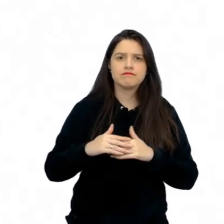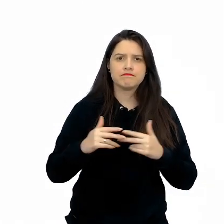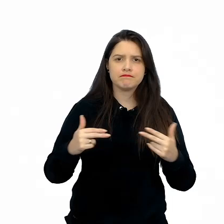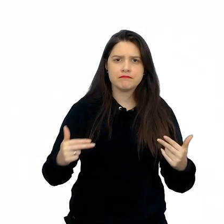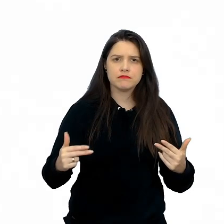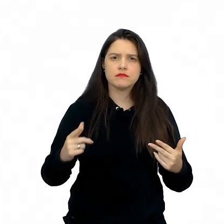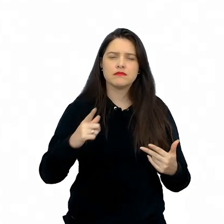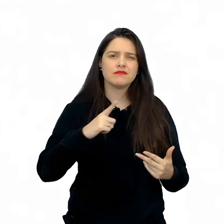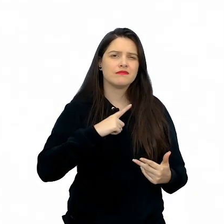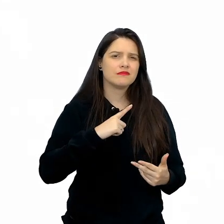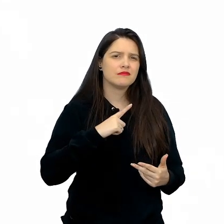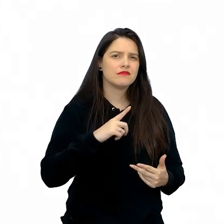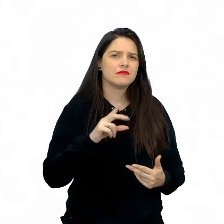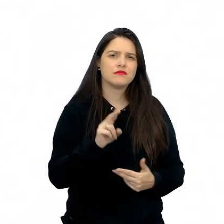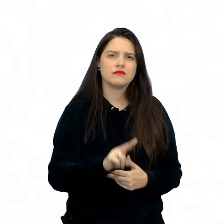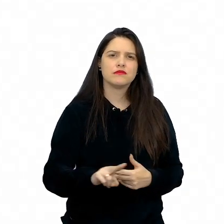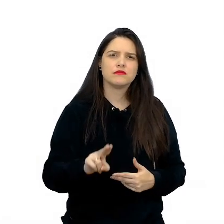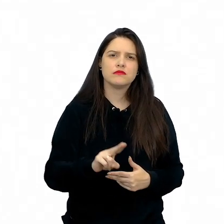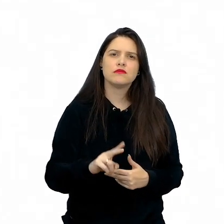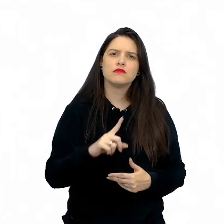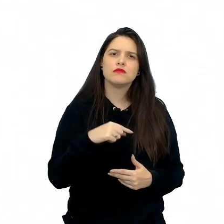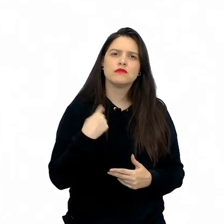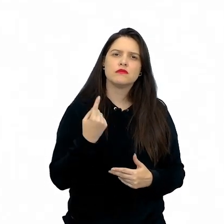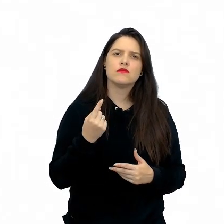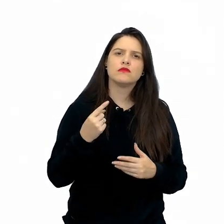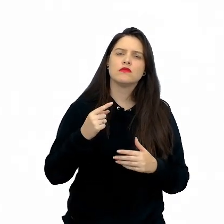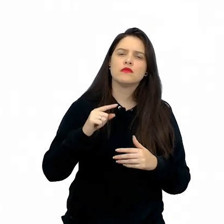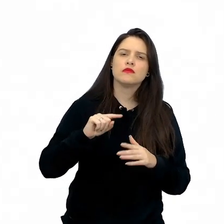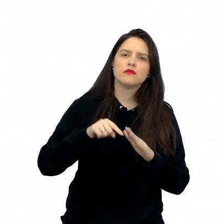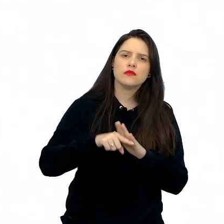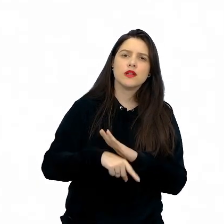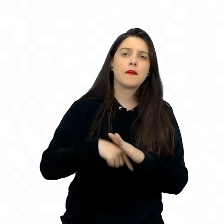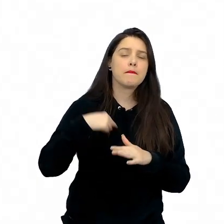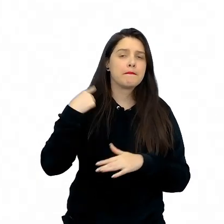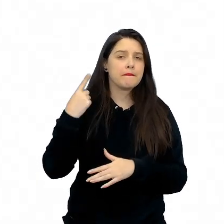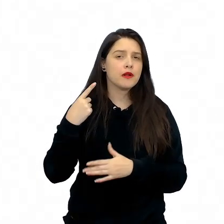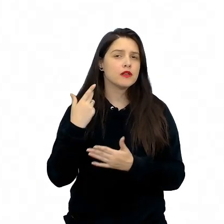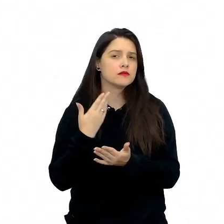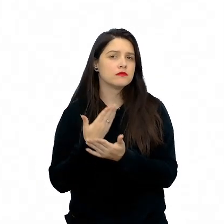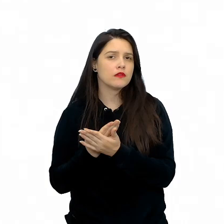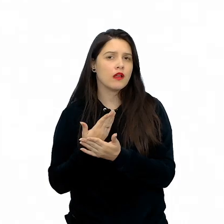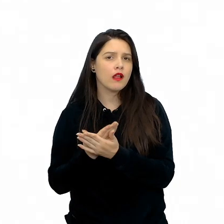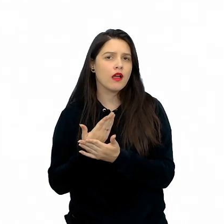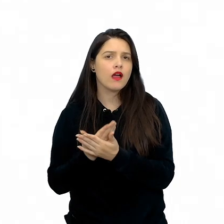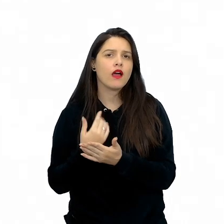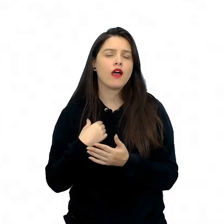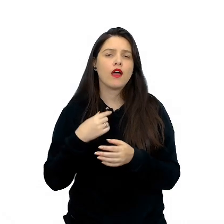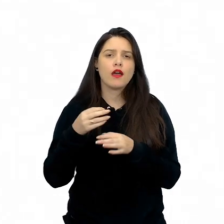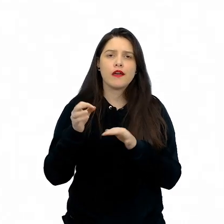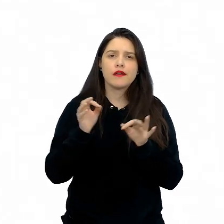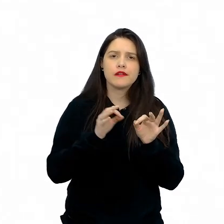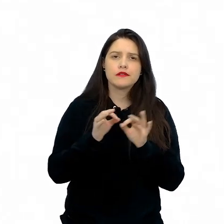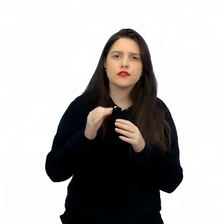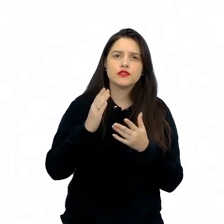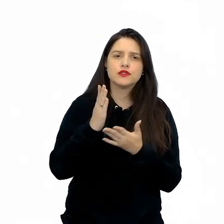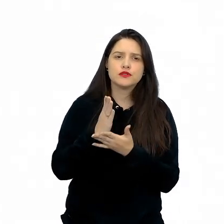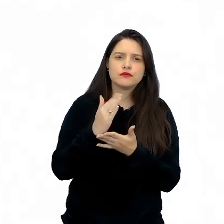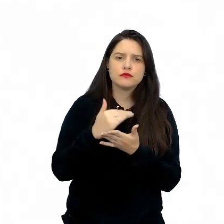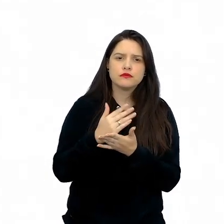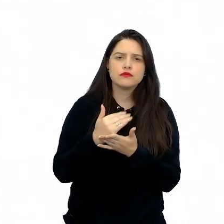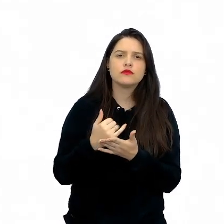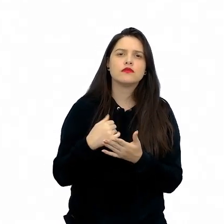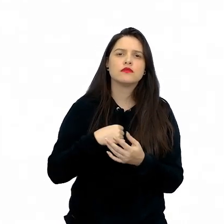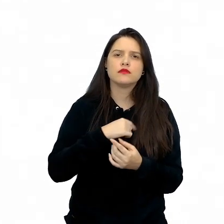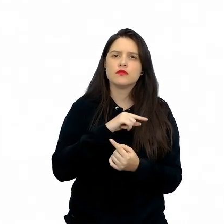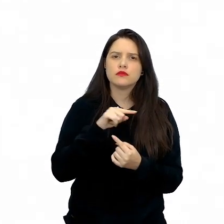sim, a gente formula o nosso planejamento da nossa aula, busca aquele registro, nem que seja um áudio que a gente